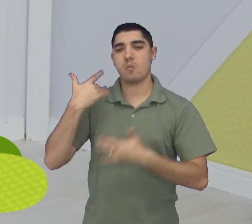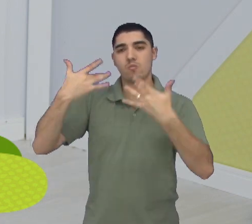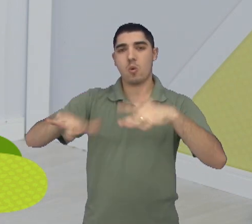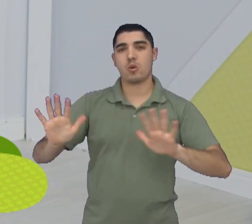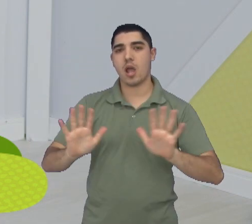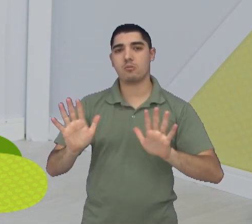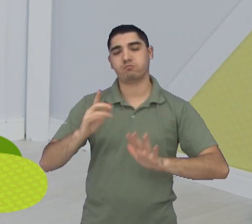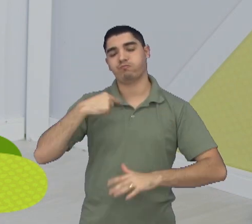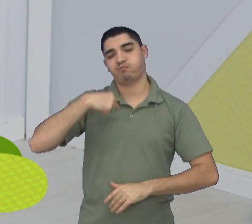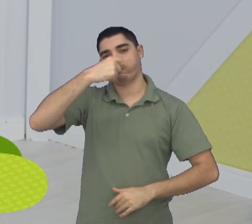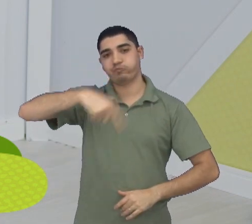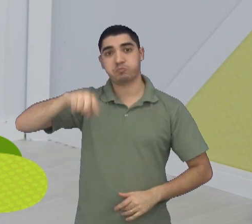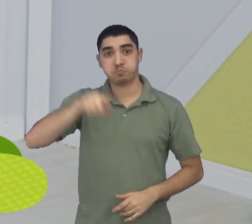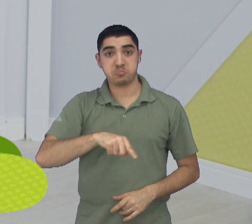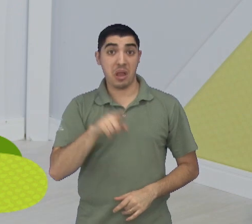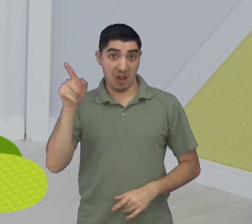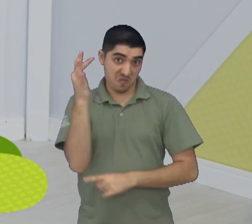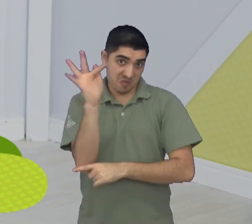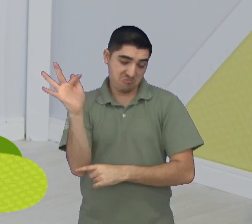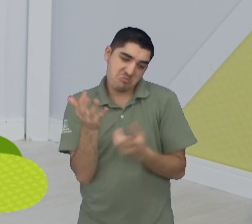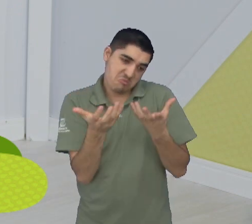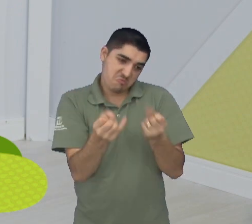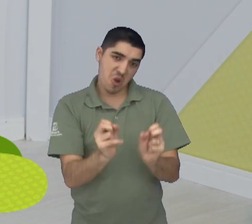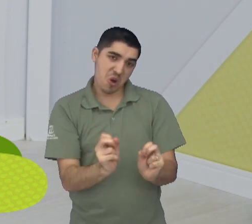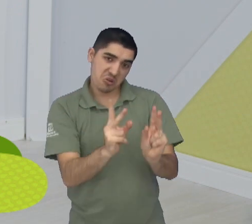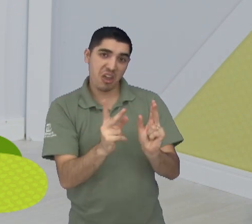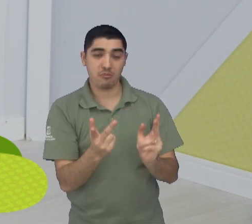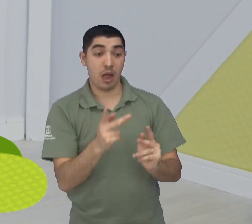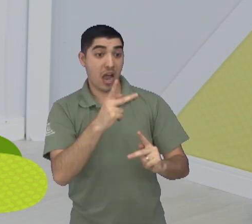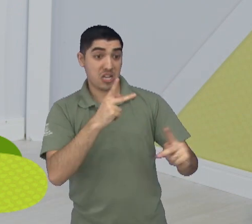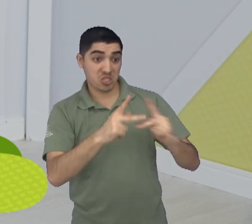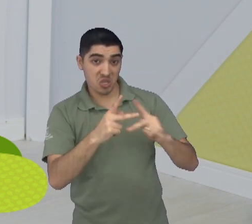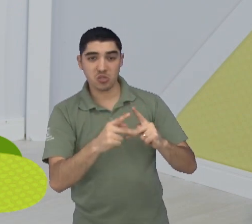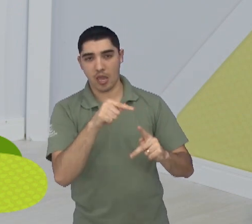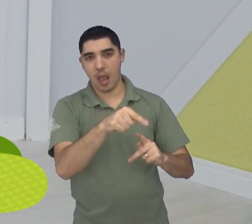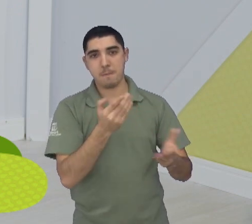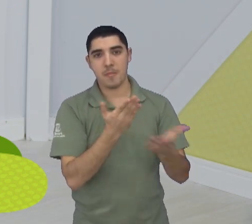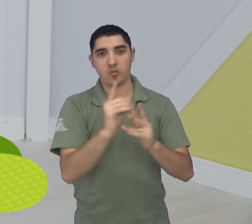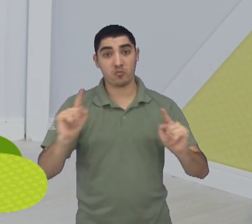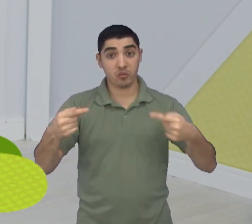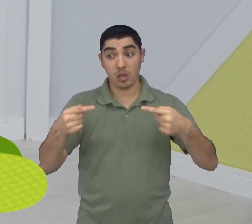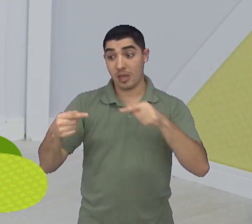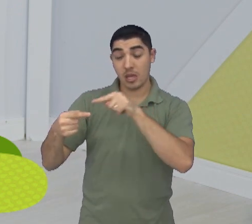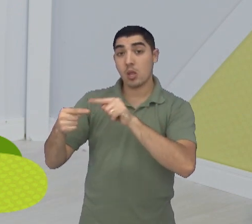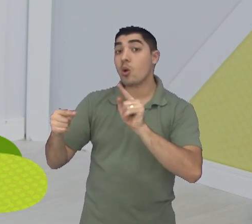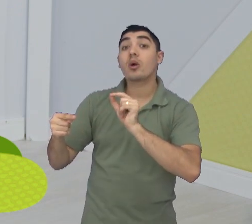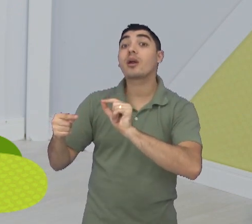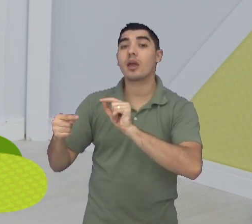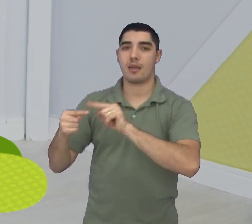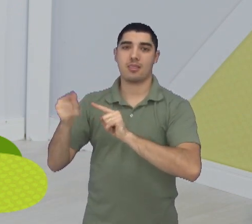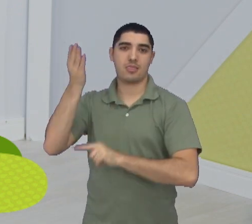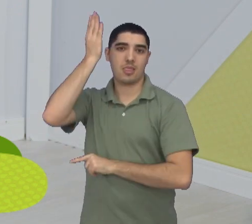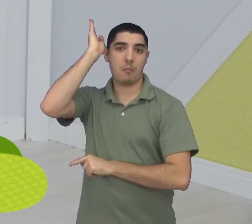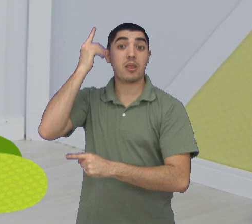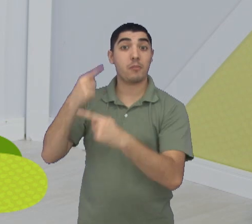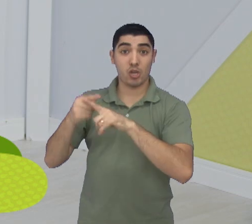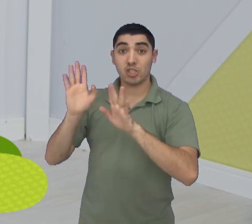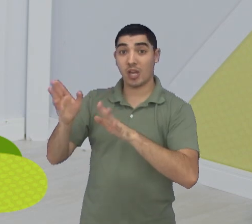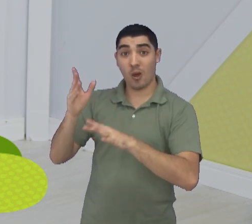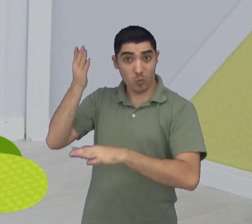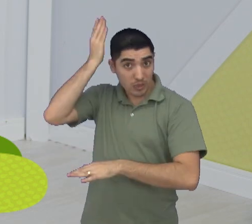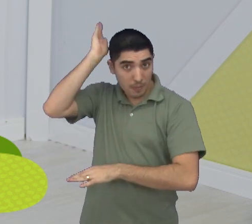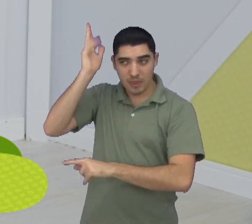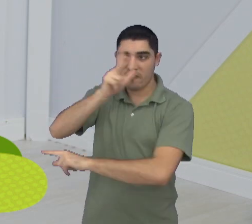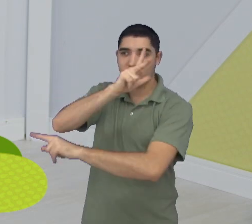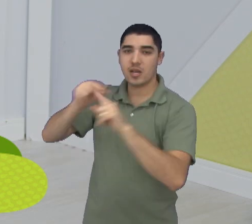passa para a final e enfrenta o Taubaté, que venceu o Brutus de Limeira por 2-0 na outra semifinal,